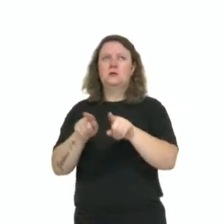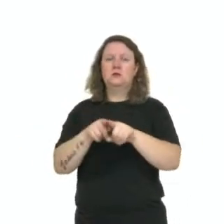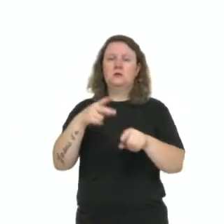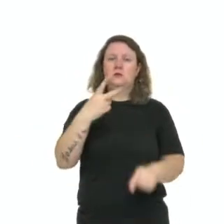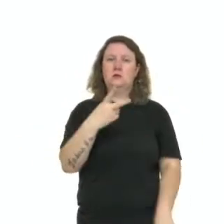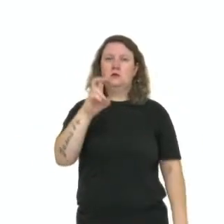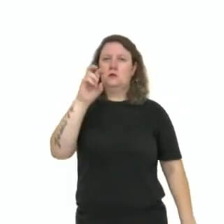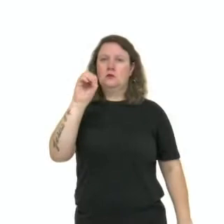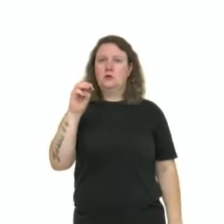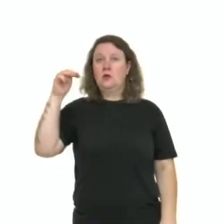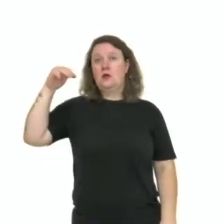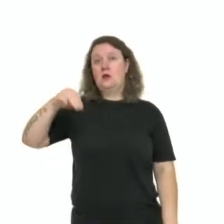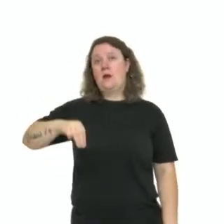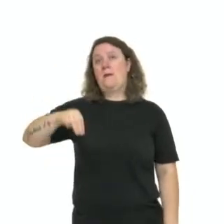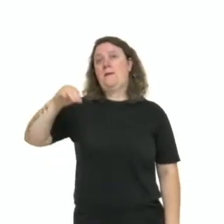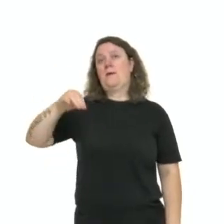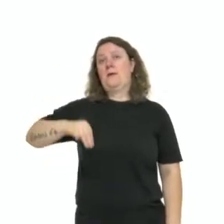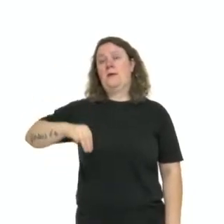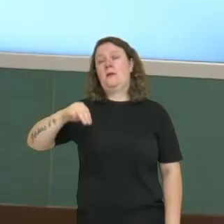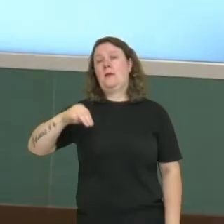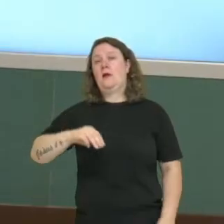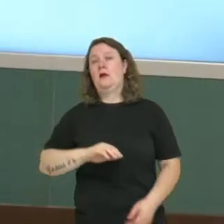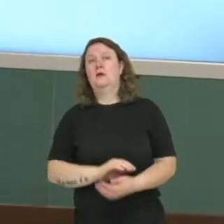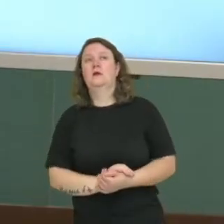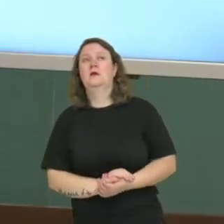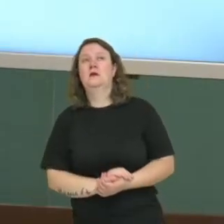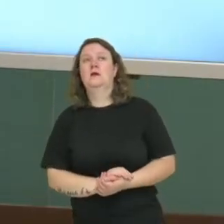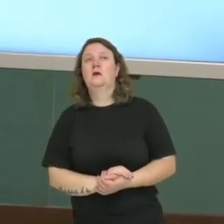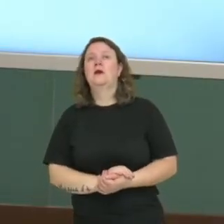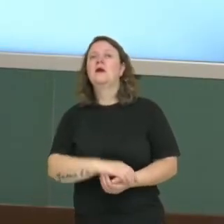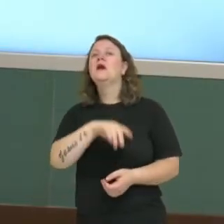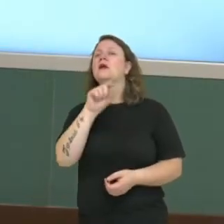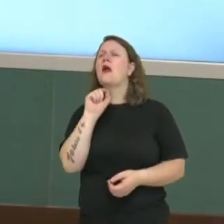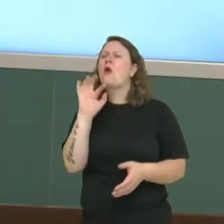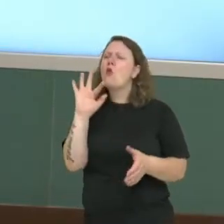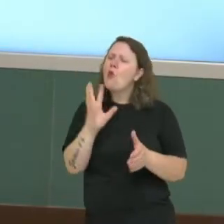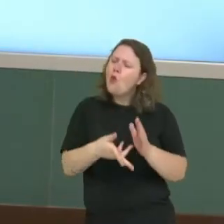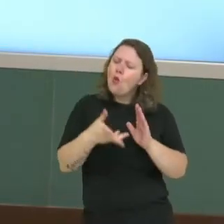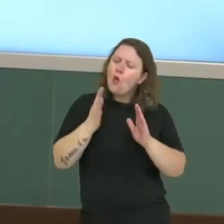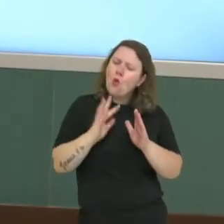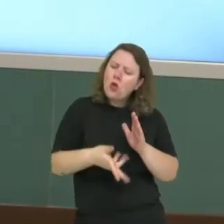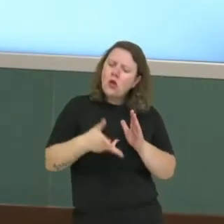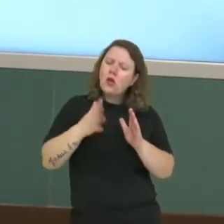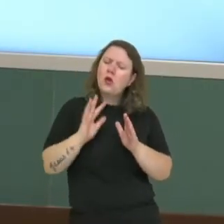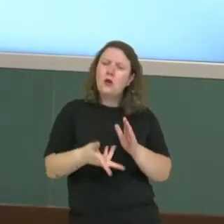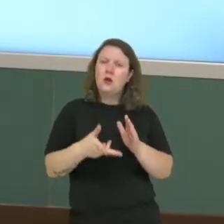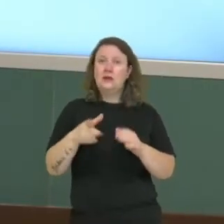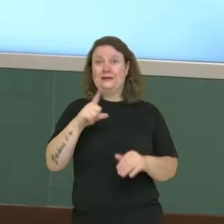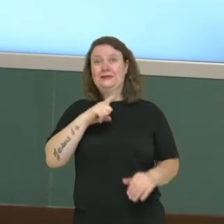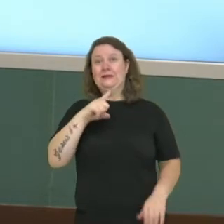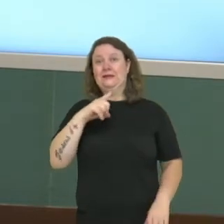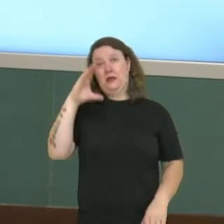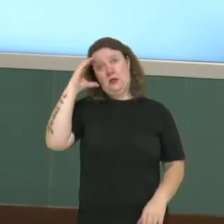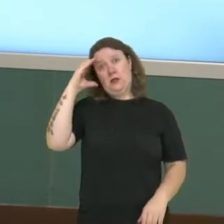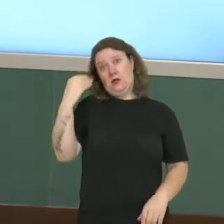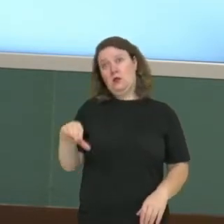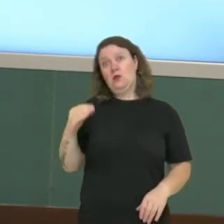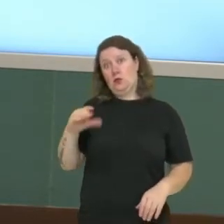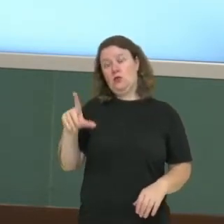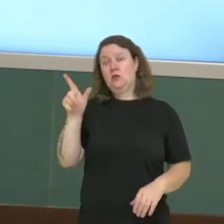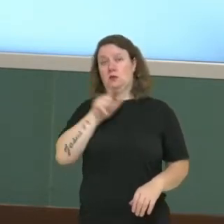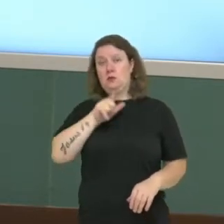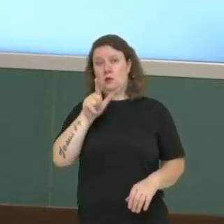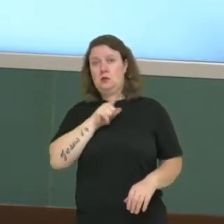pistas são conhecidas como os famosos velódromos, tá? Em Curitiba, inclusive, a capital do Paraná, a gente tem